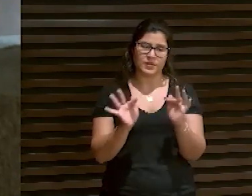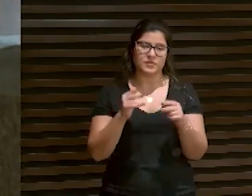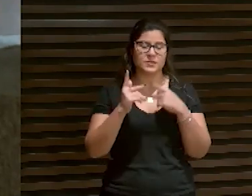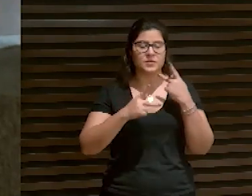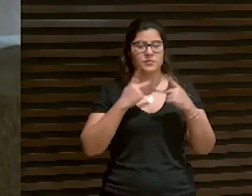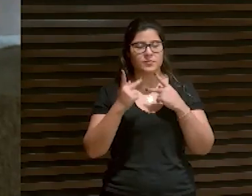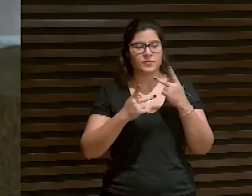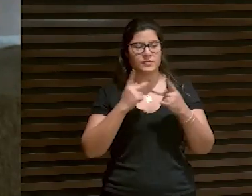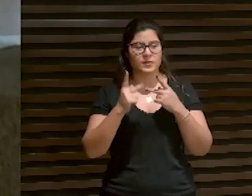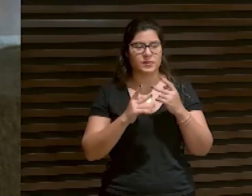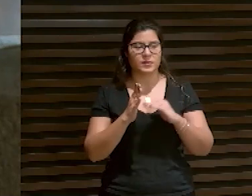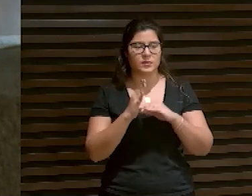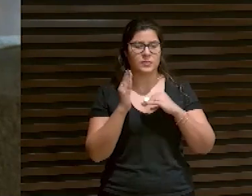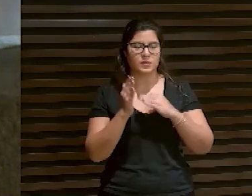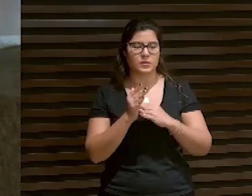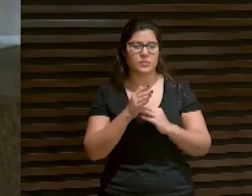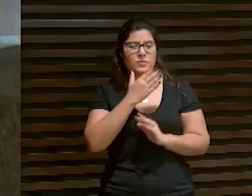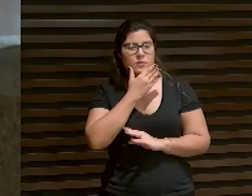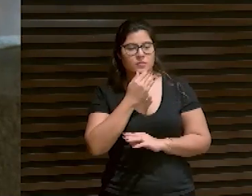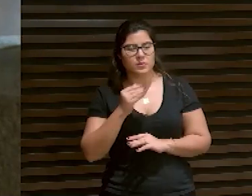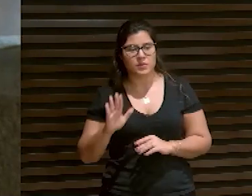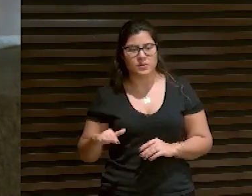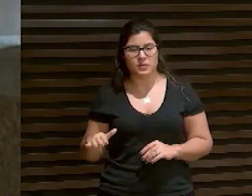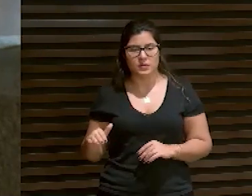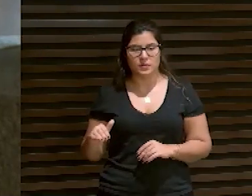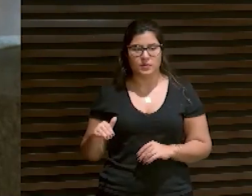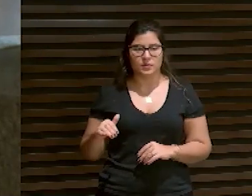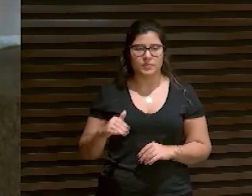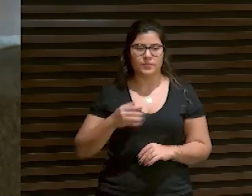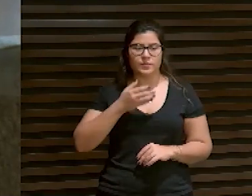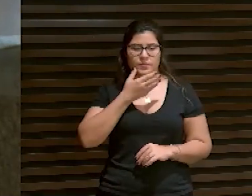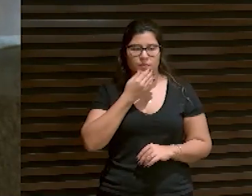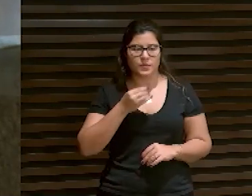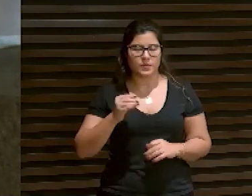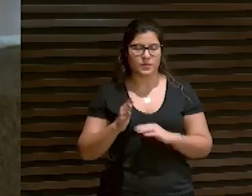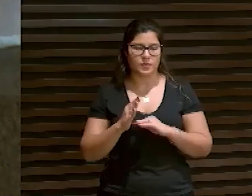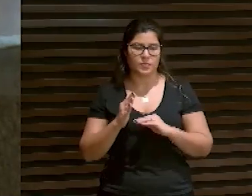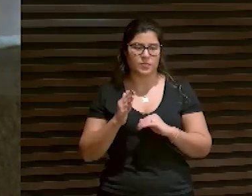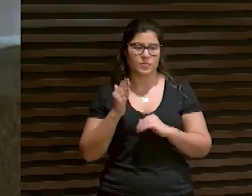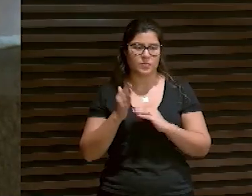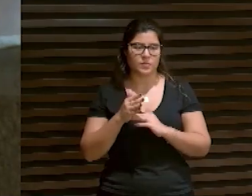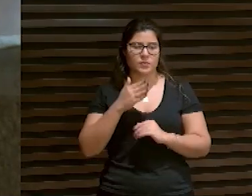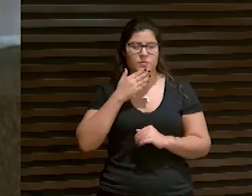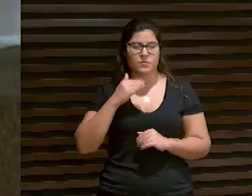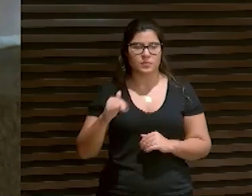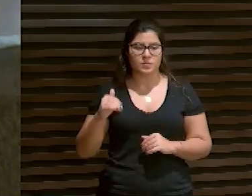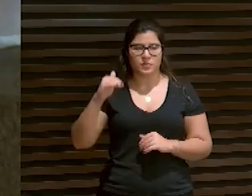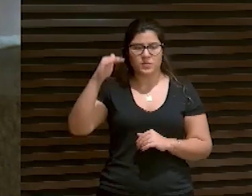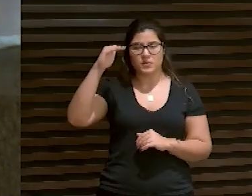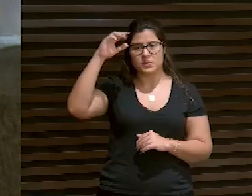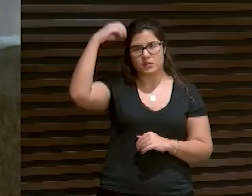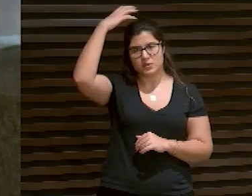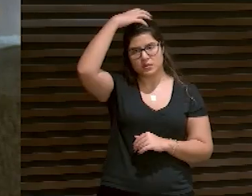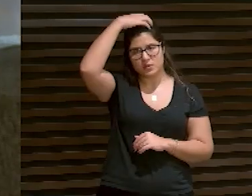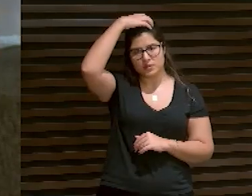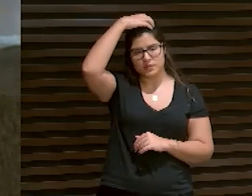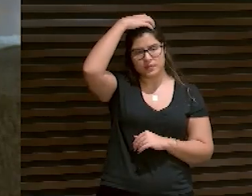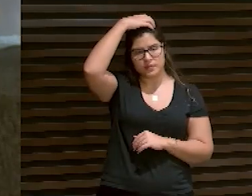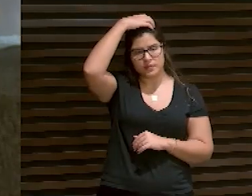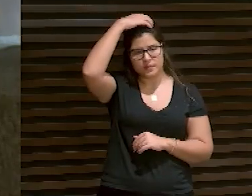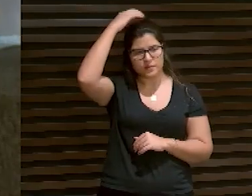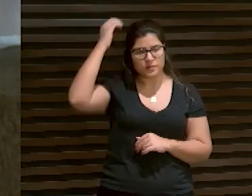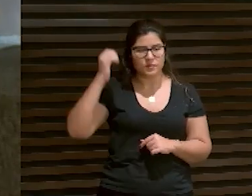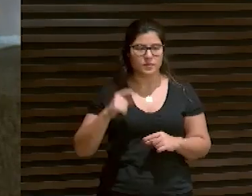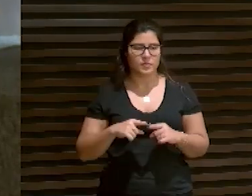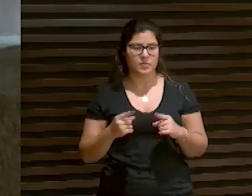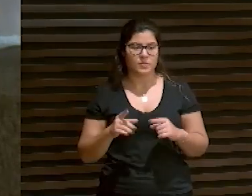quer ser homem, todo homem quer ser rei, todo rei quer ser Deus, mas apenas Deus quis ser menino. Então temos